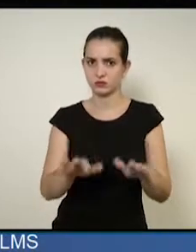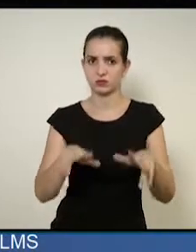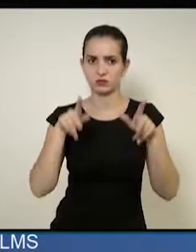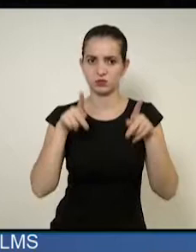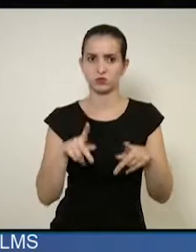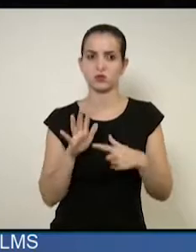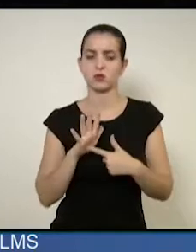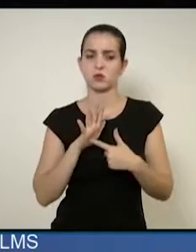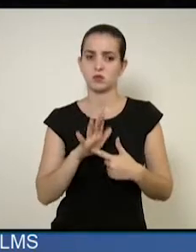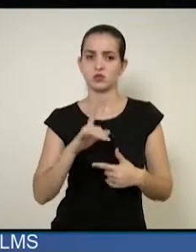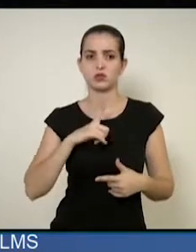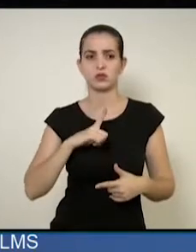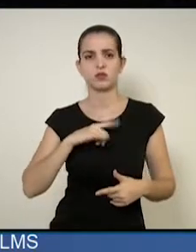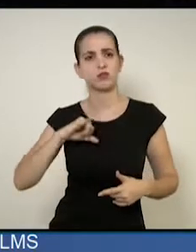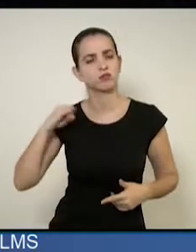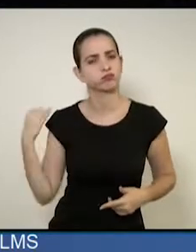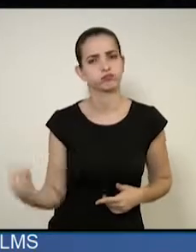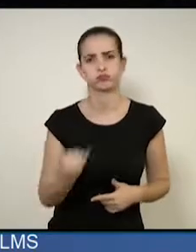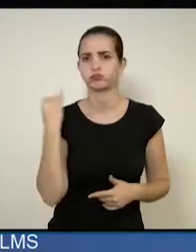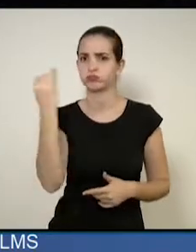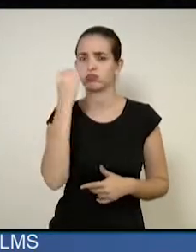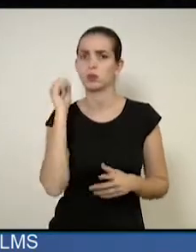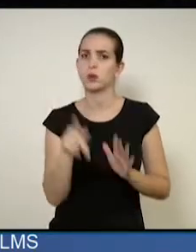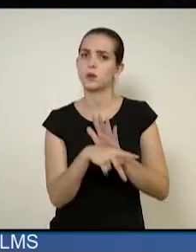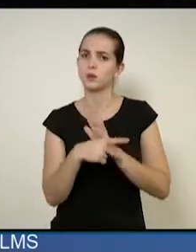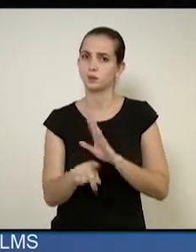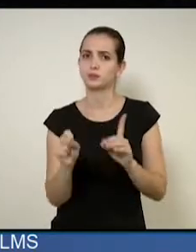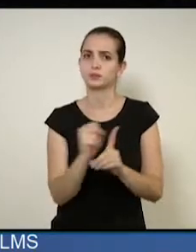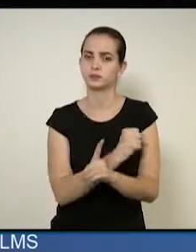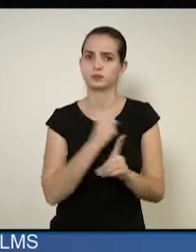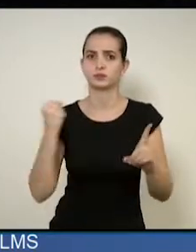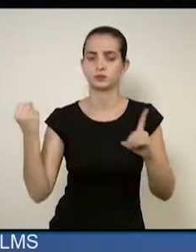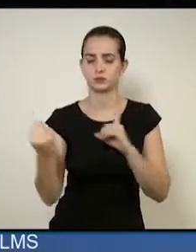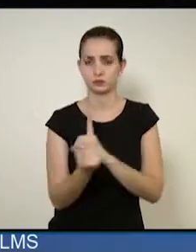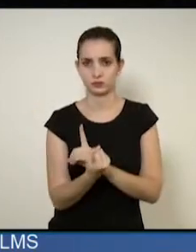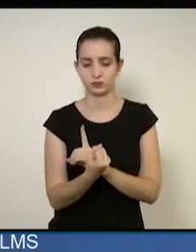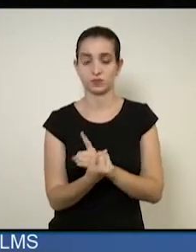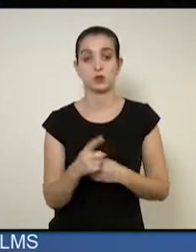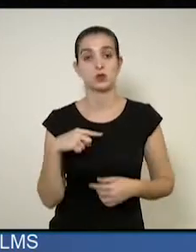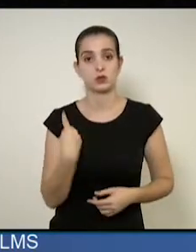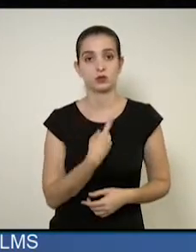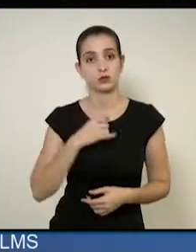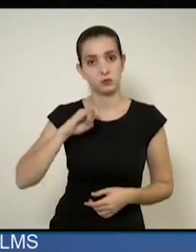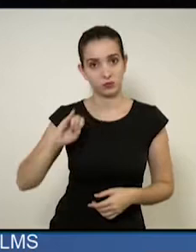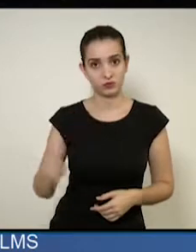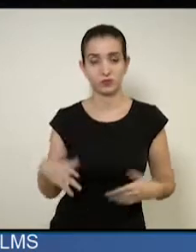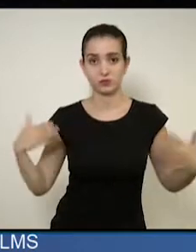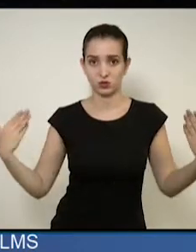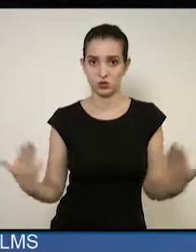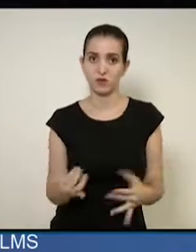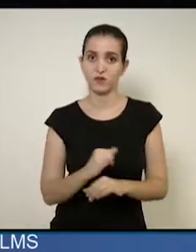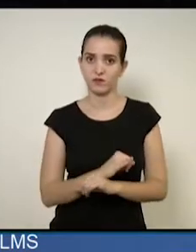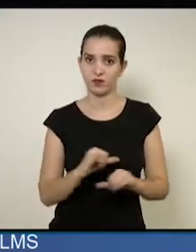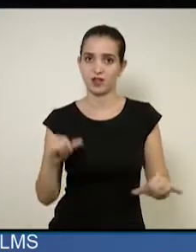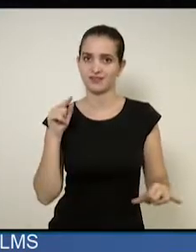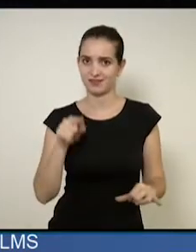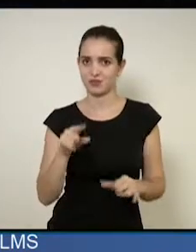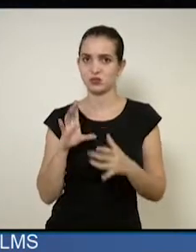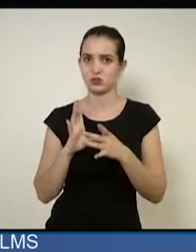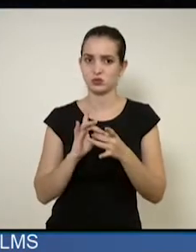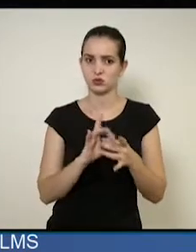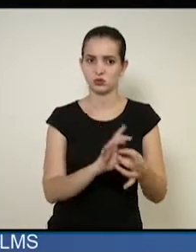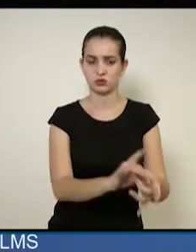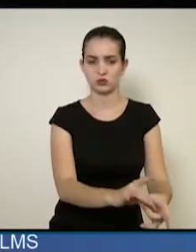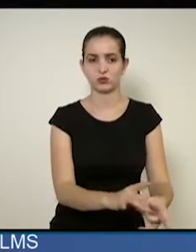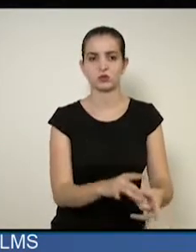que mostra-se de extrema importância para a sociedade. Aproveitamos, então, o ensejo para informar que, neste caso,